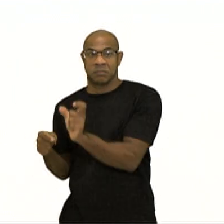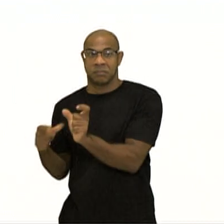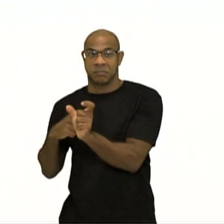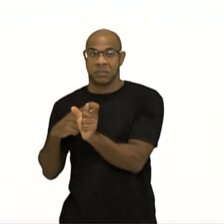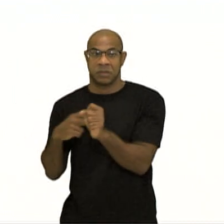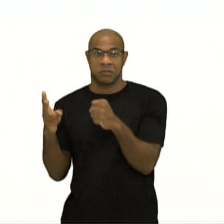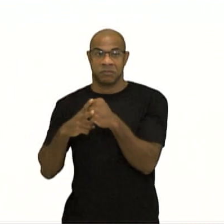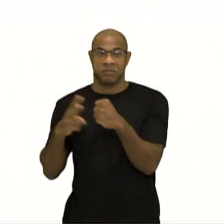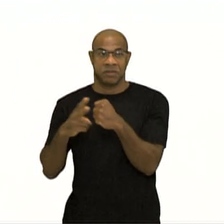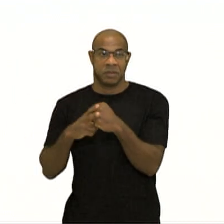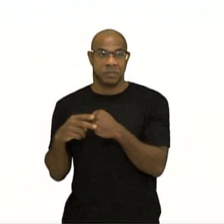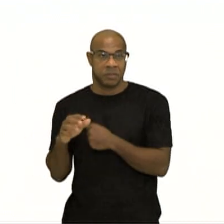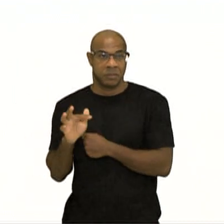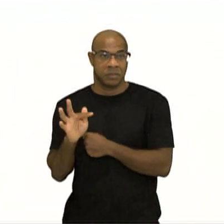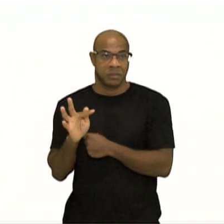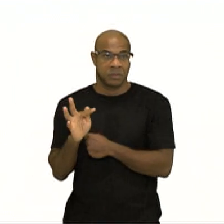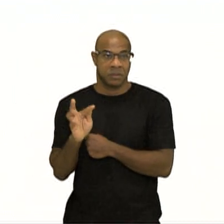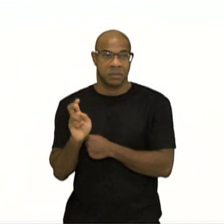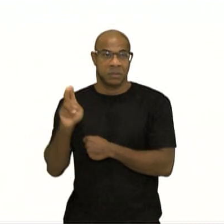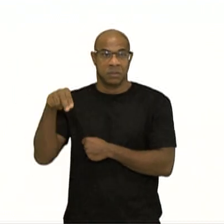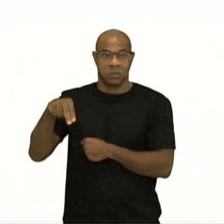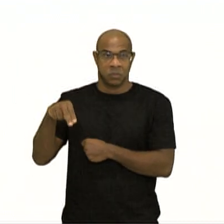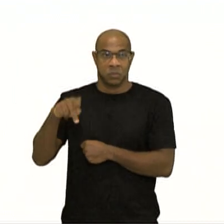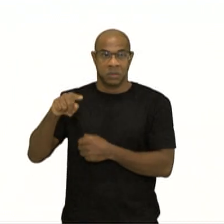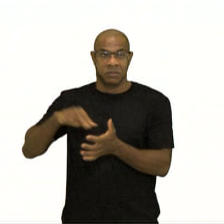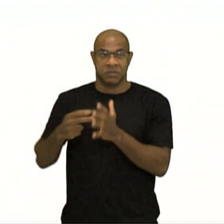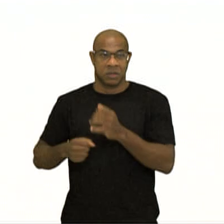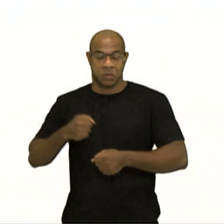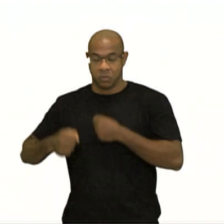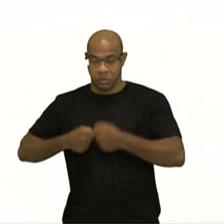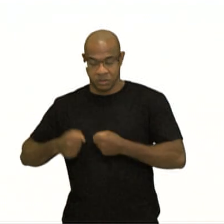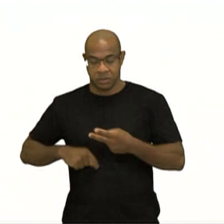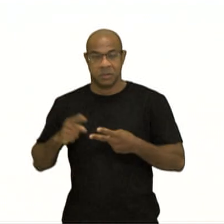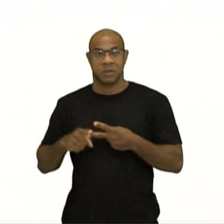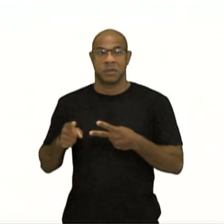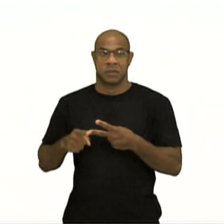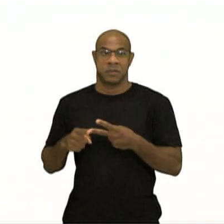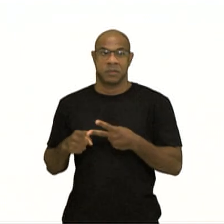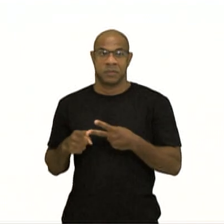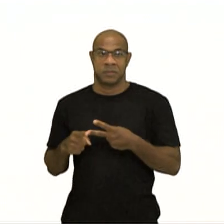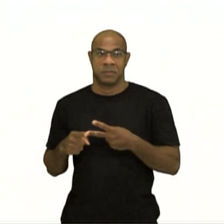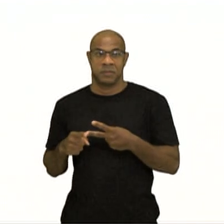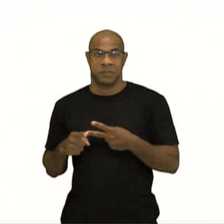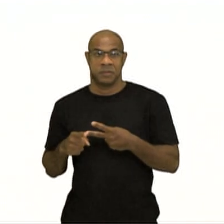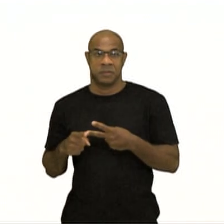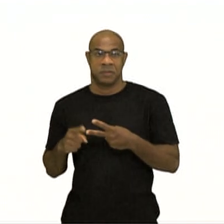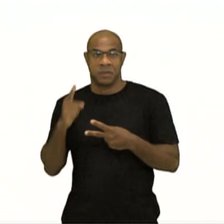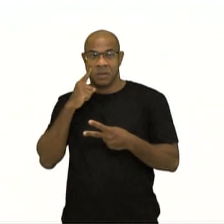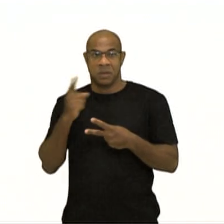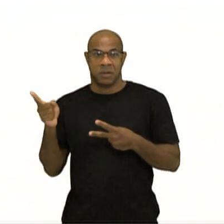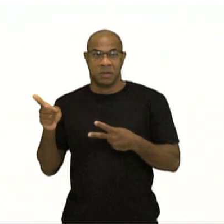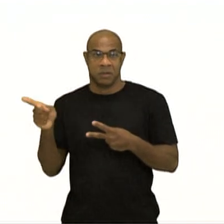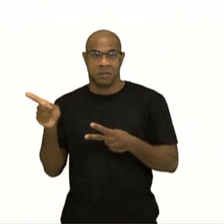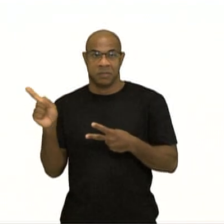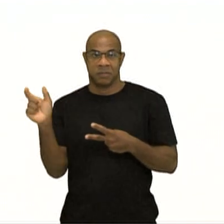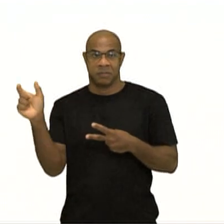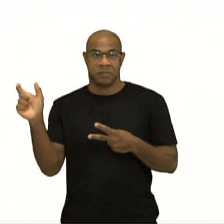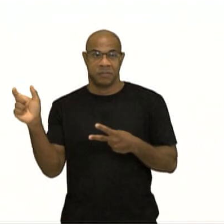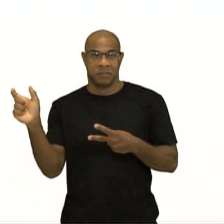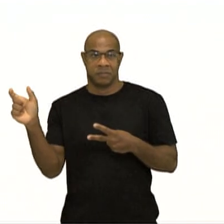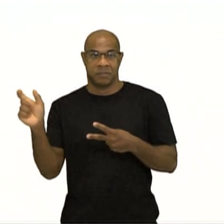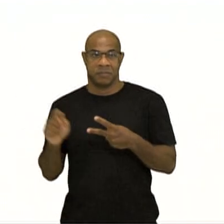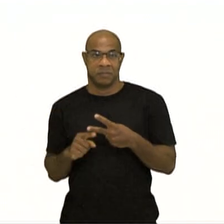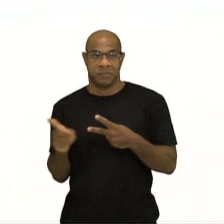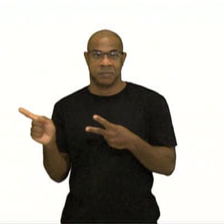verbo run, que significa correr. E as 2 partículas, out e of, junto tudo isso ficou